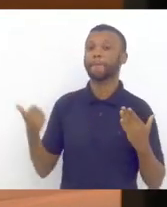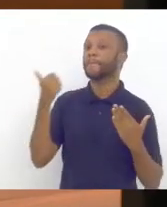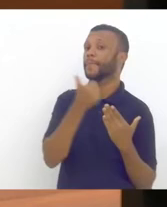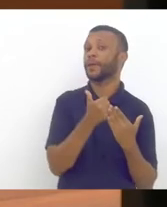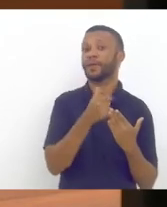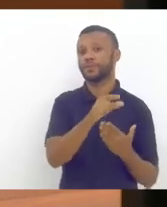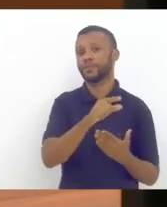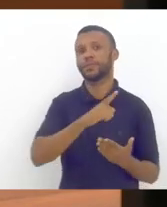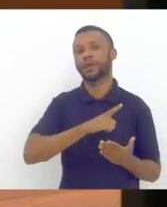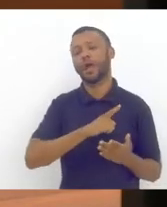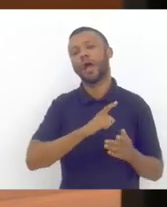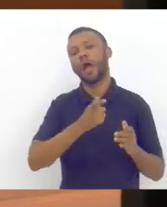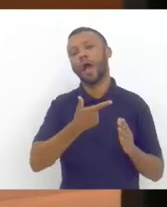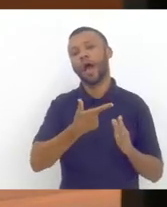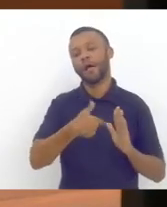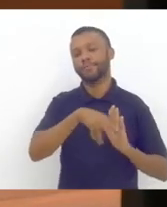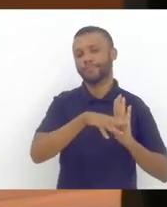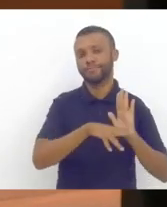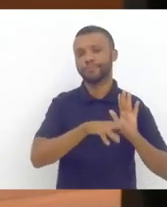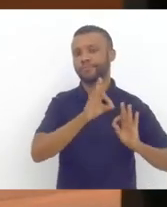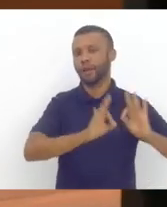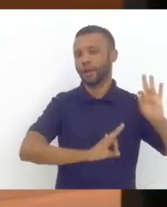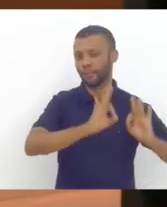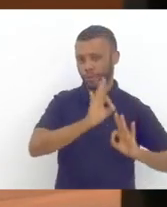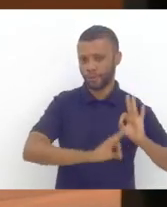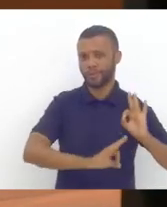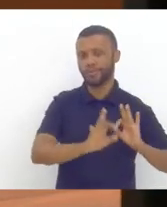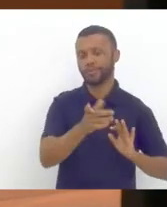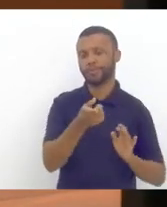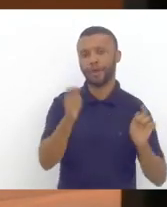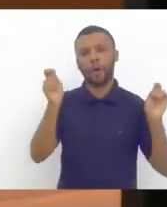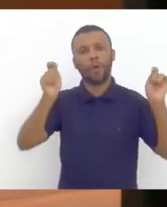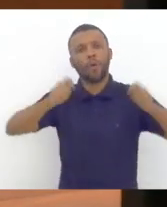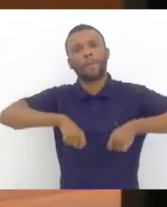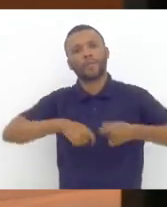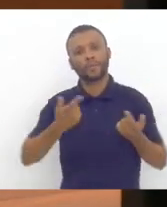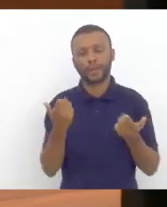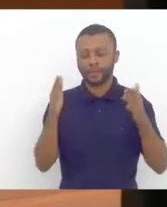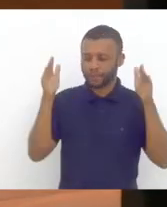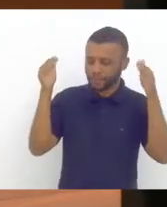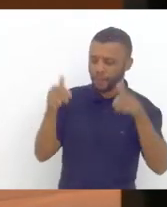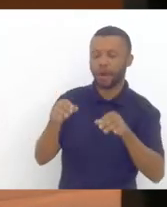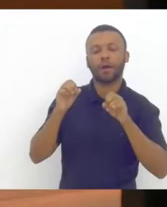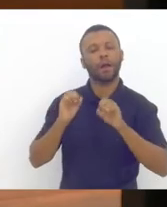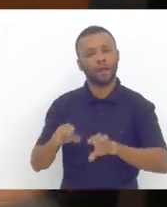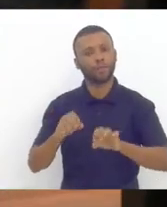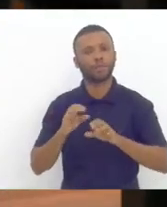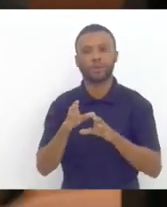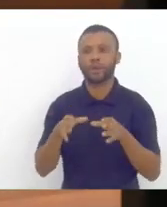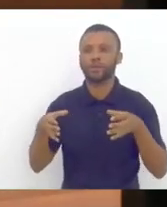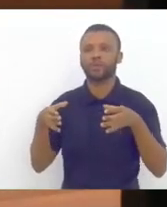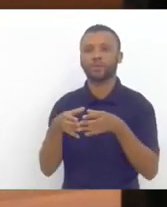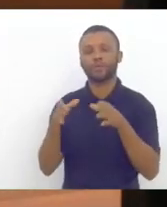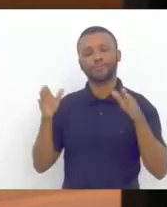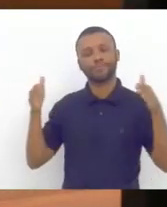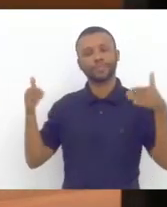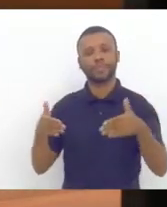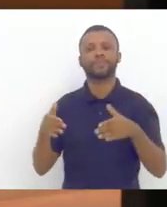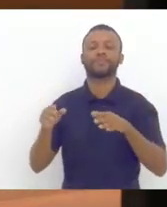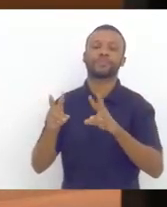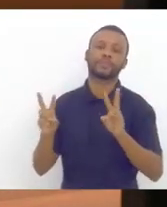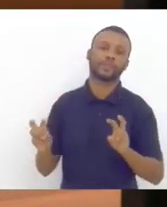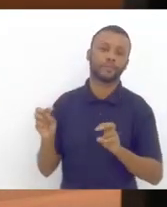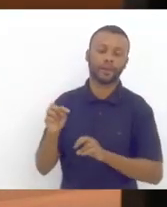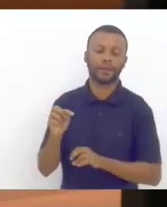de financiamento, em especial à educação. A comissão aqui é uma comissão específica da temática